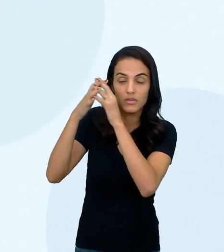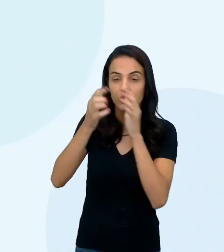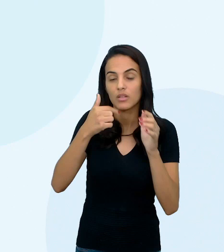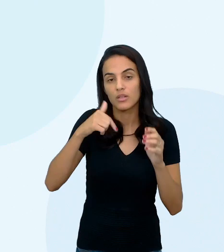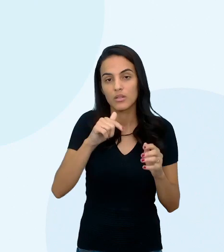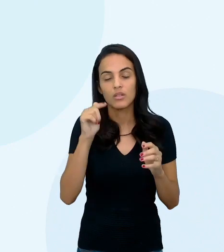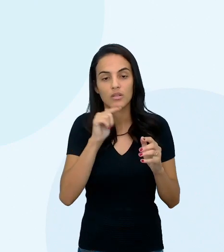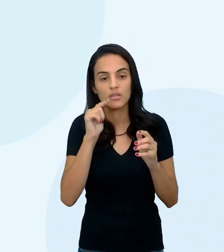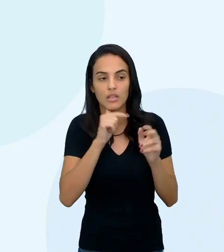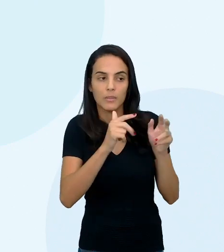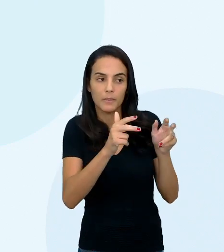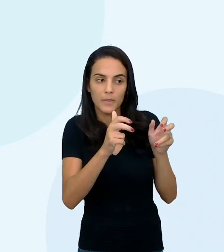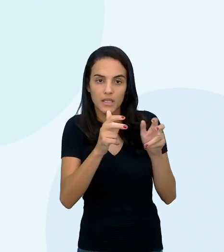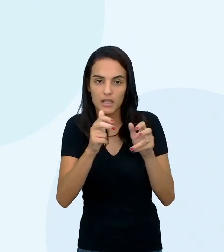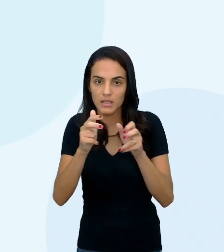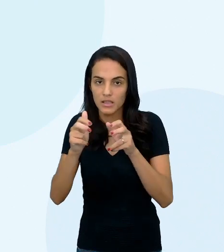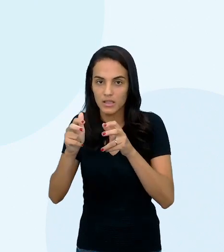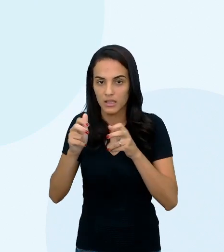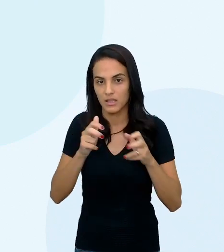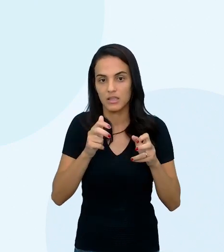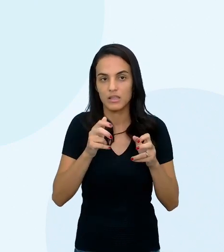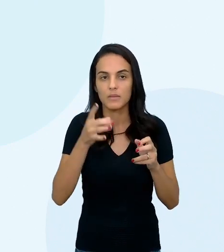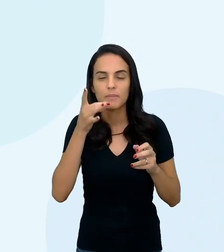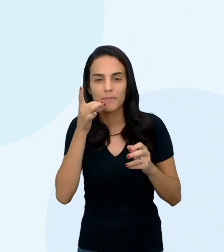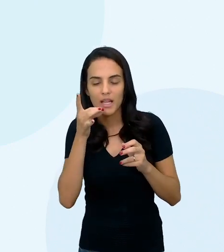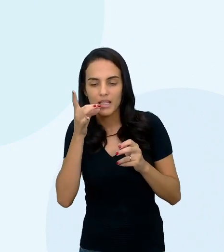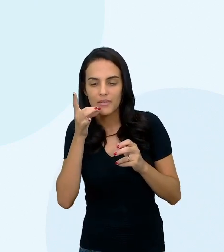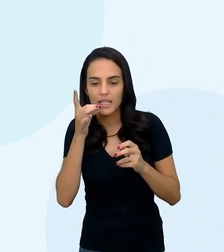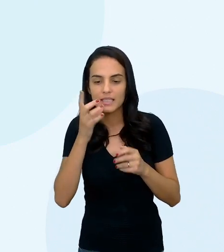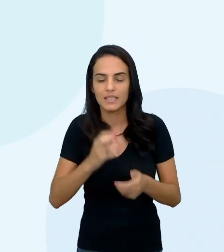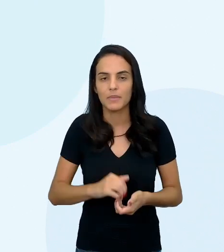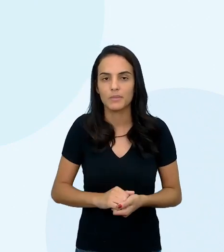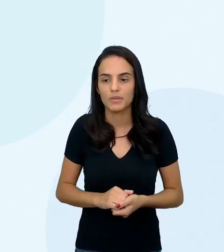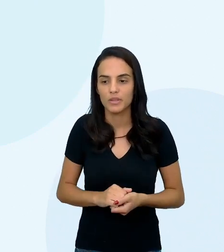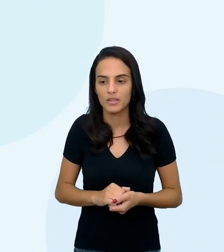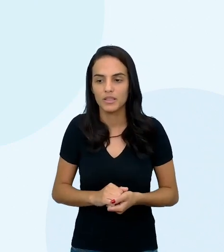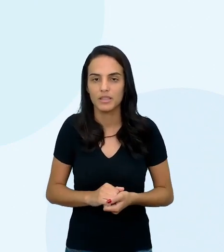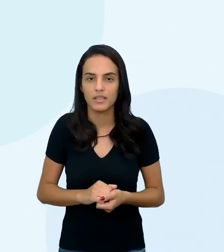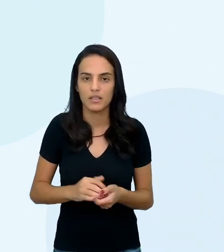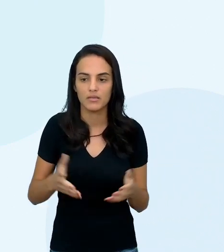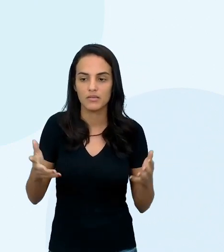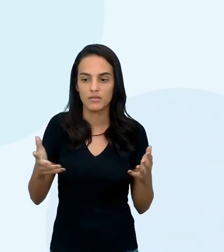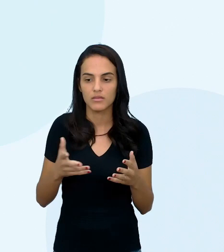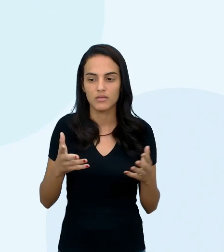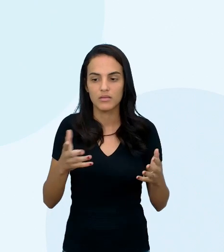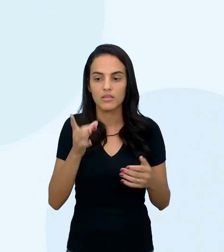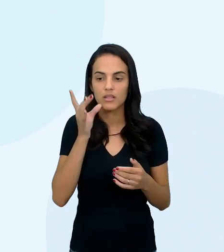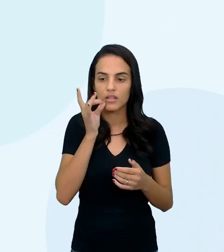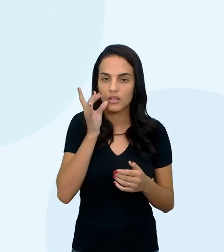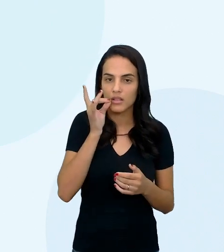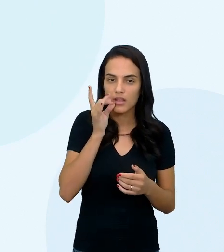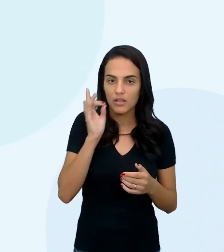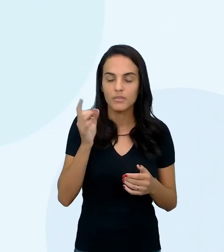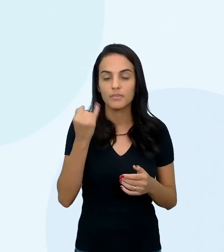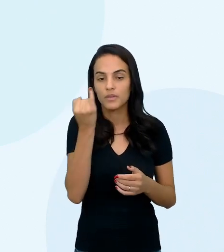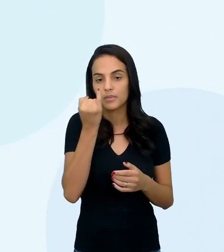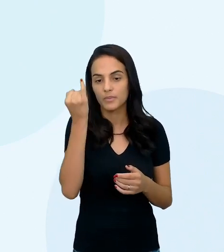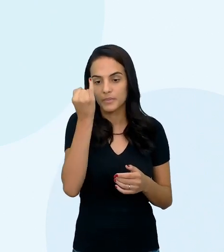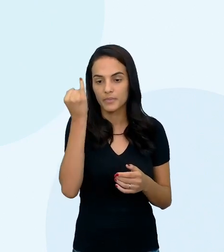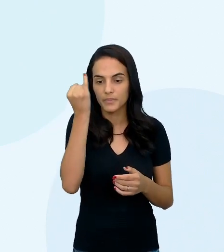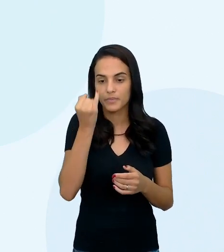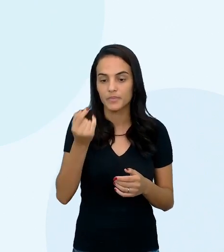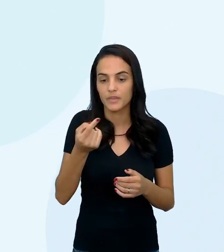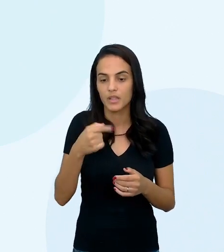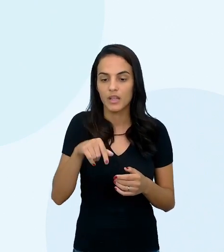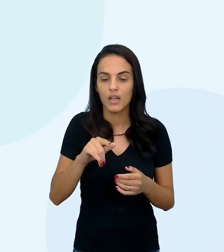então, perceber esse paladar, né? Então aí, gente, a língua também exercendo um papel muito importante